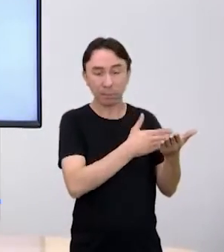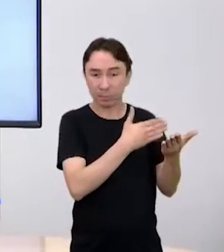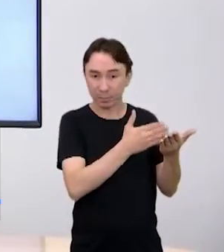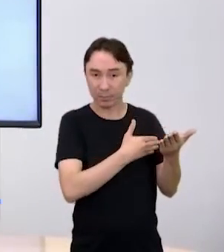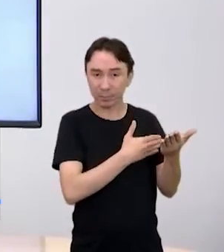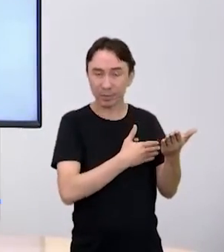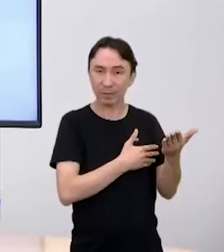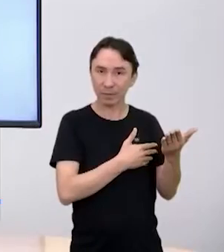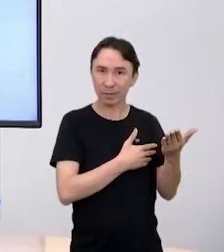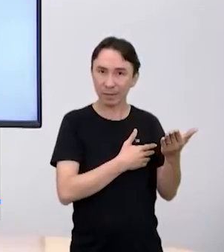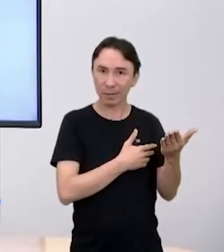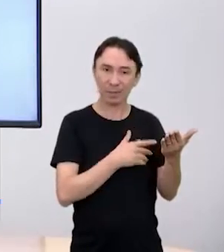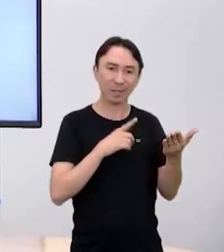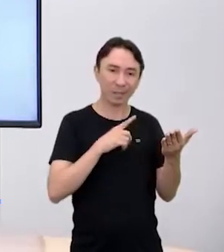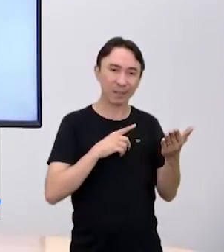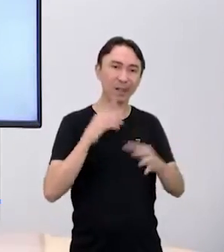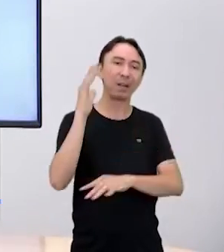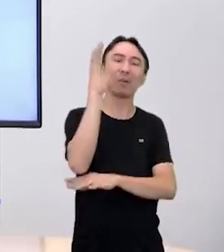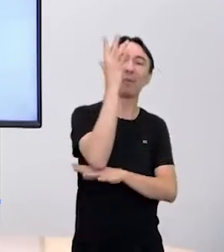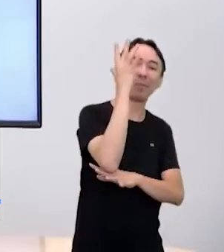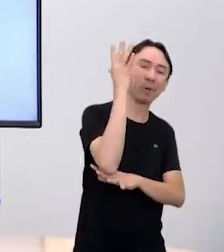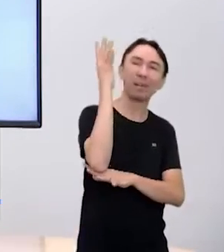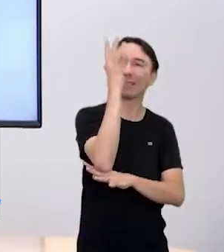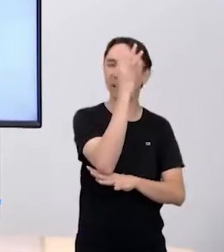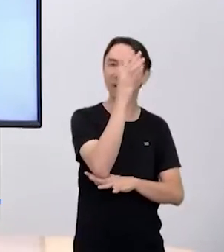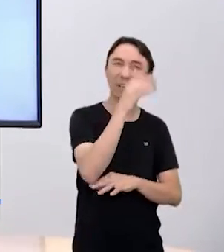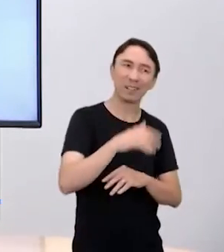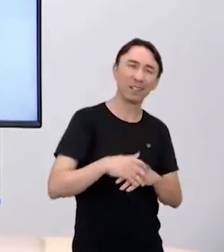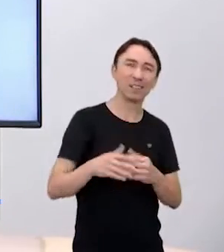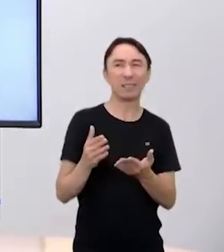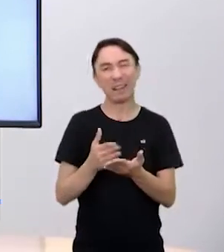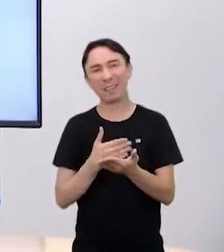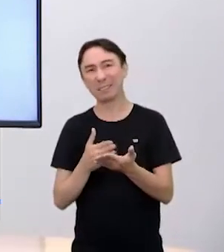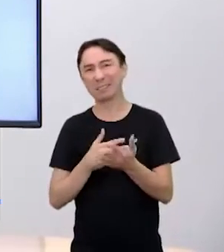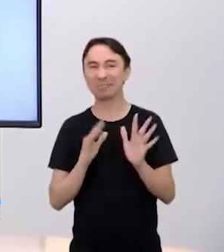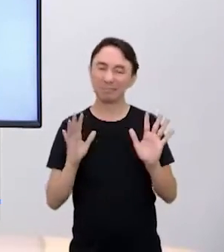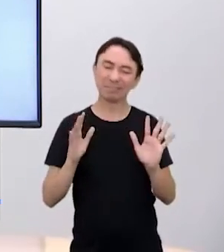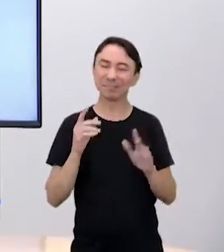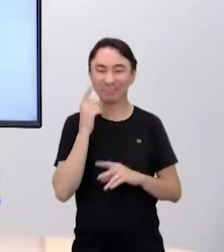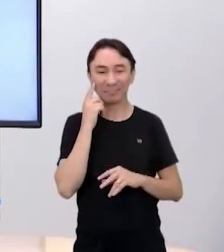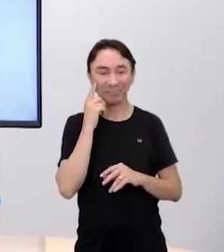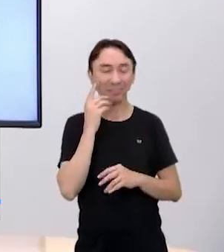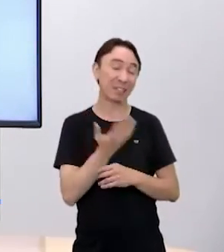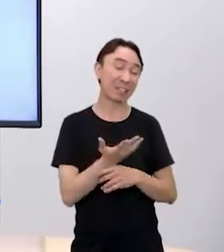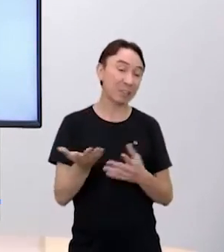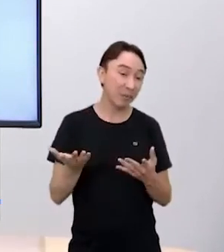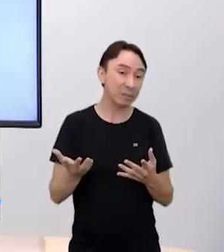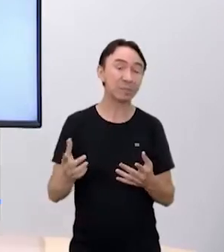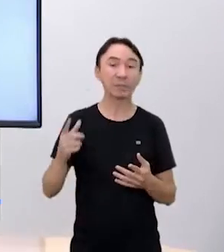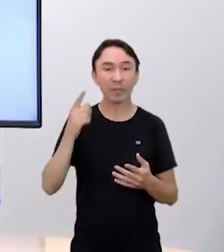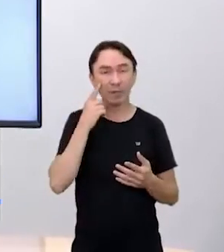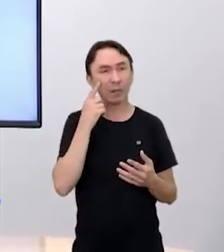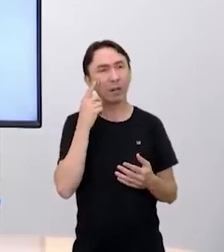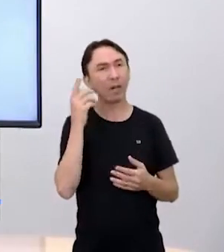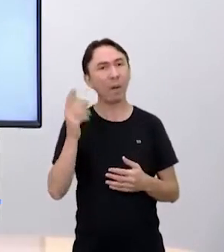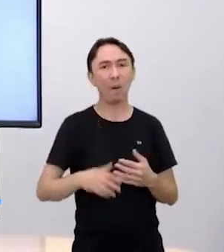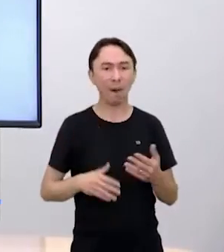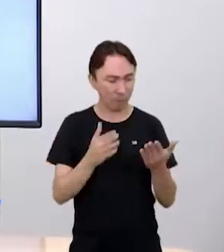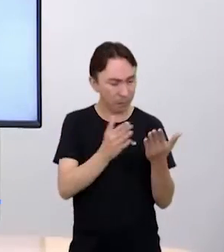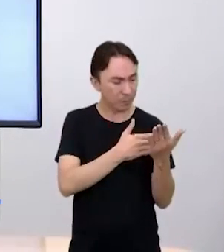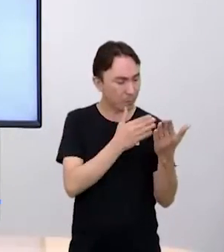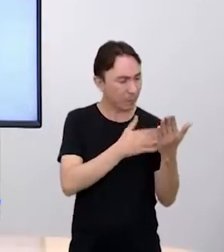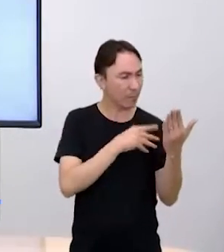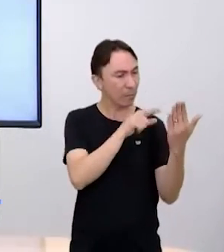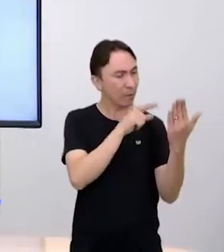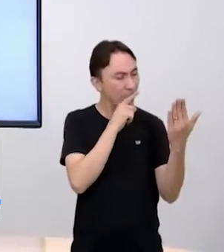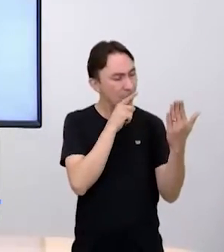livros. Inclusive, talvez esse seja realmente o nome da obra. Você vê essa obra, assim, com um caráter bastante realista. Mas, conforme